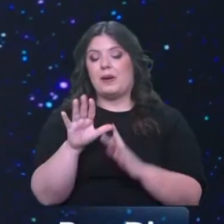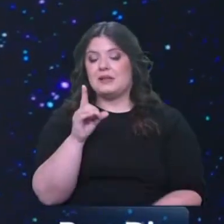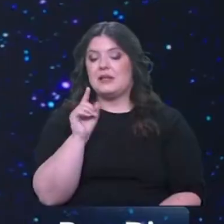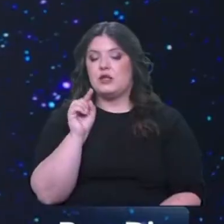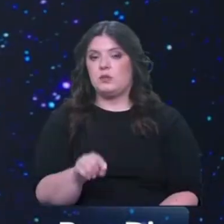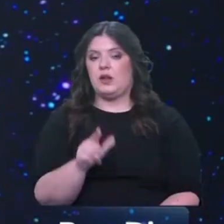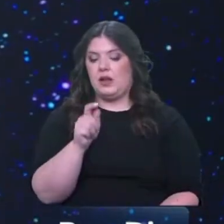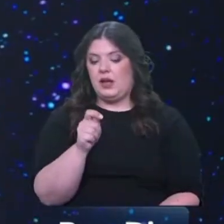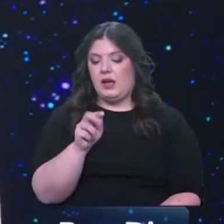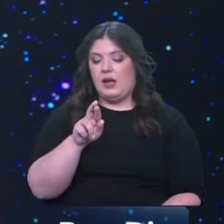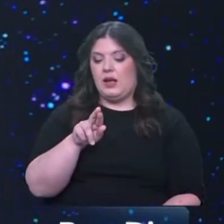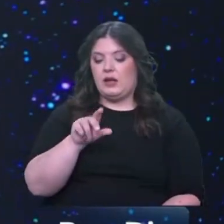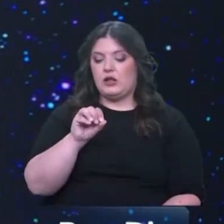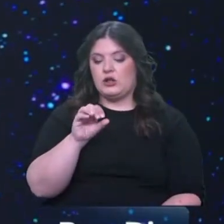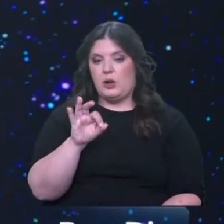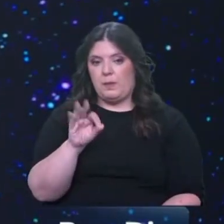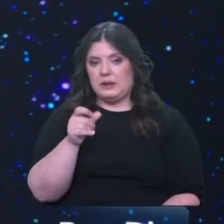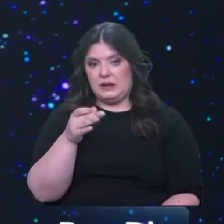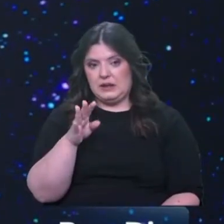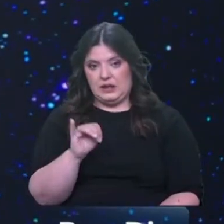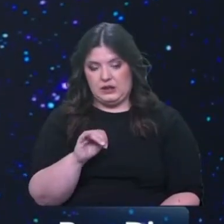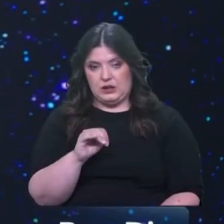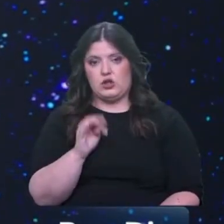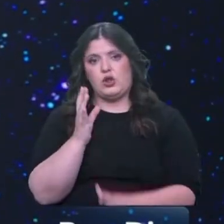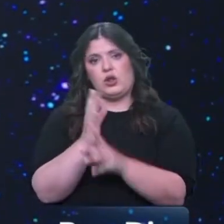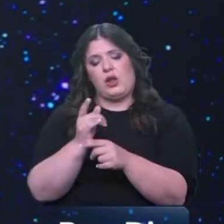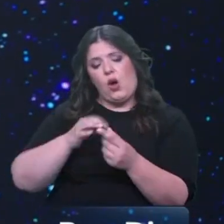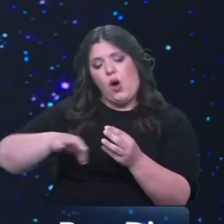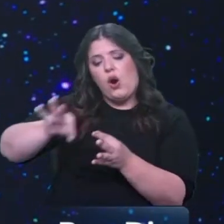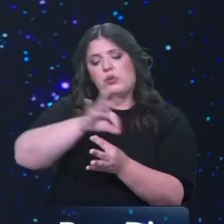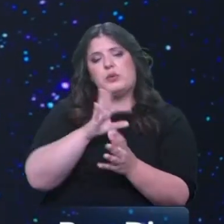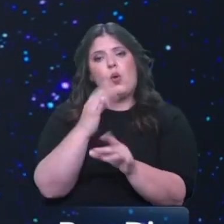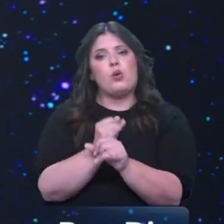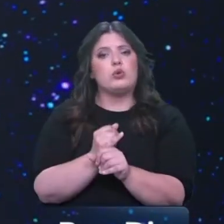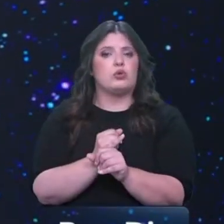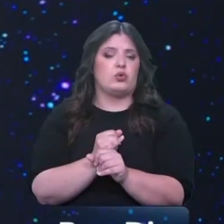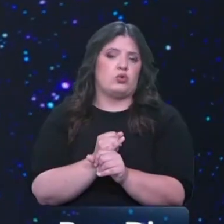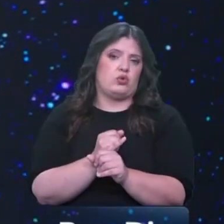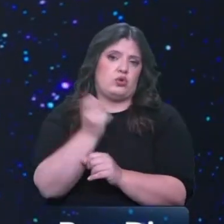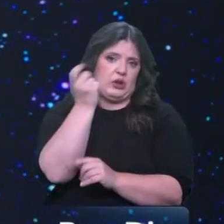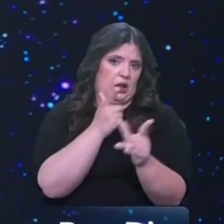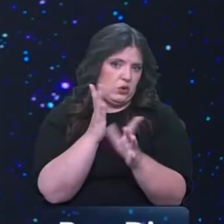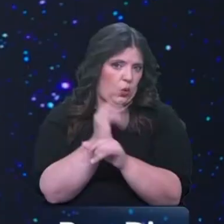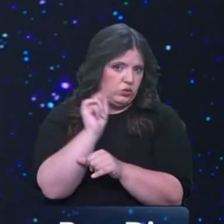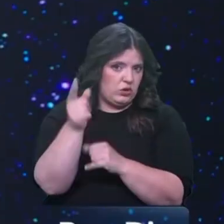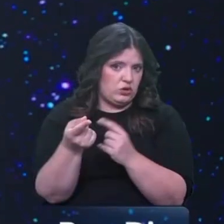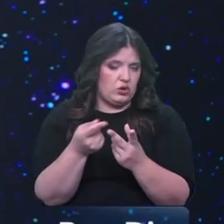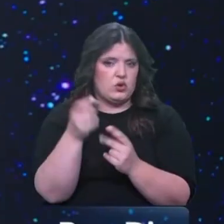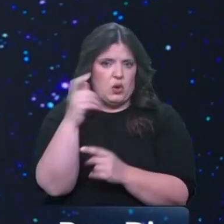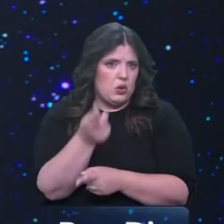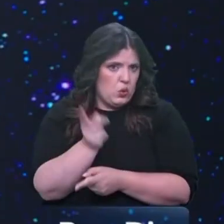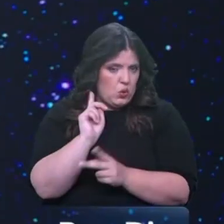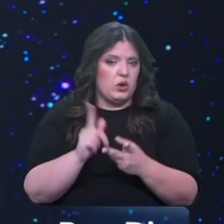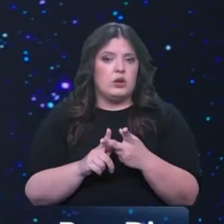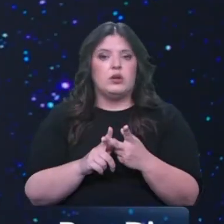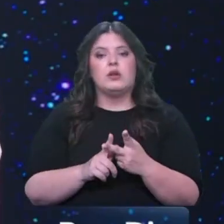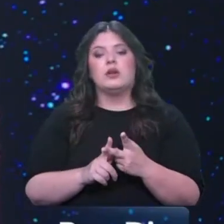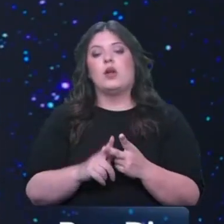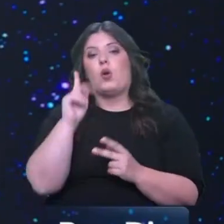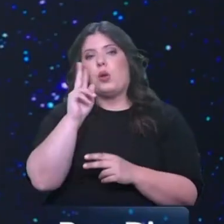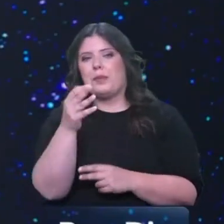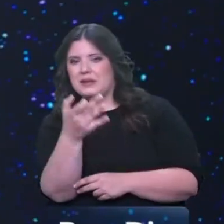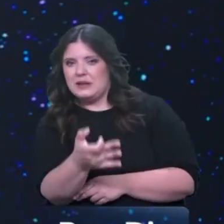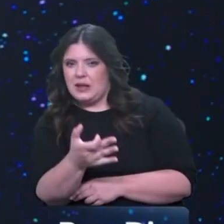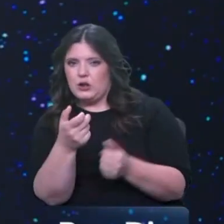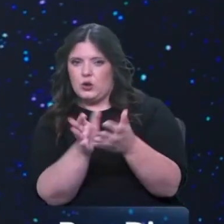são planetas que orbitam outras estrelas que não o Sol. E agora este estudo olhou para 7 desses exoplanetas,